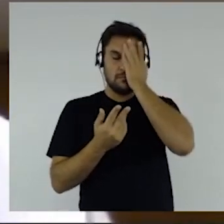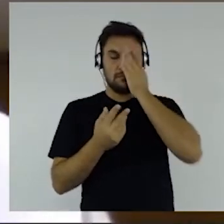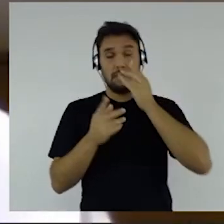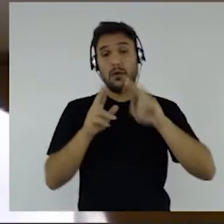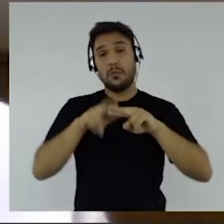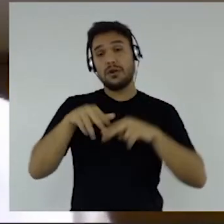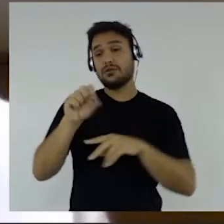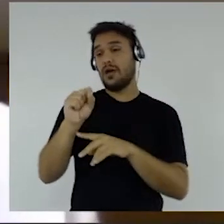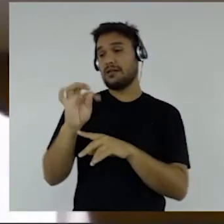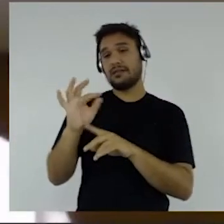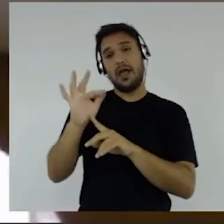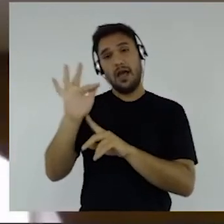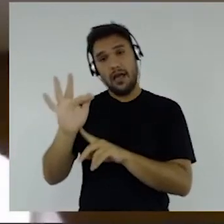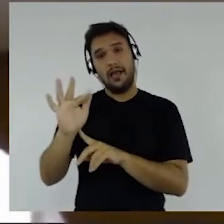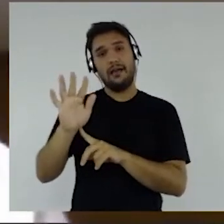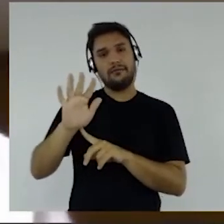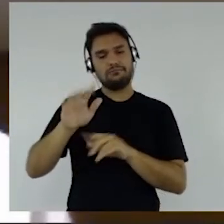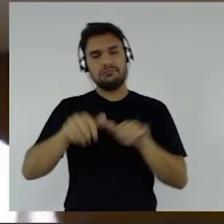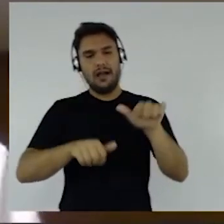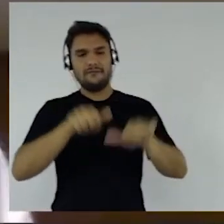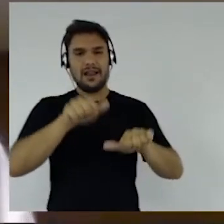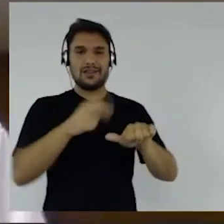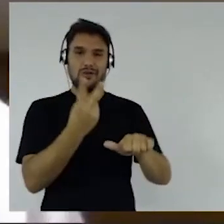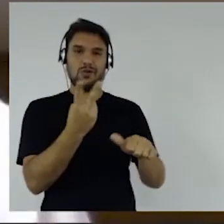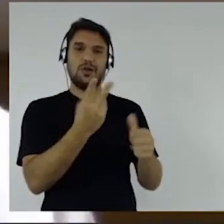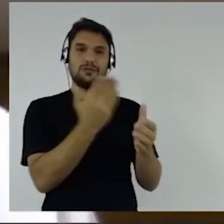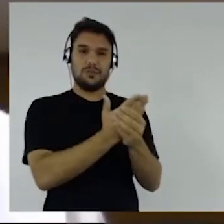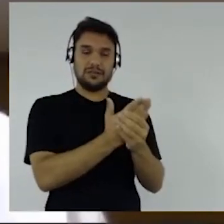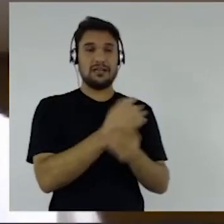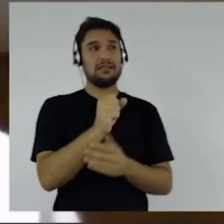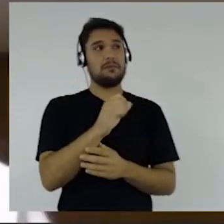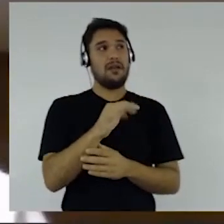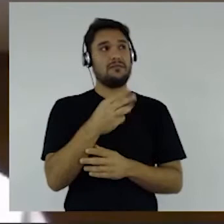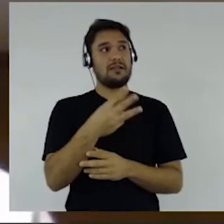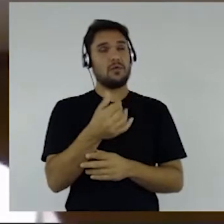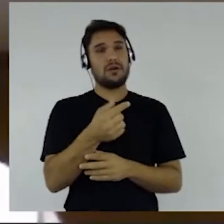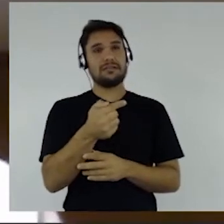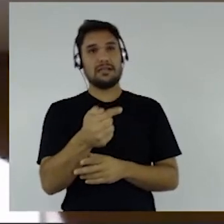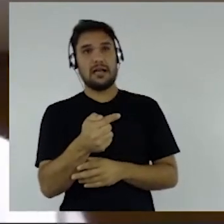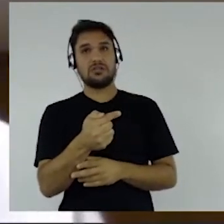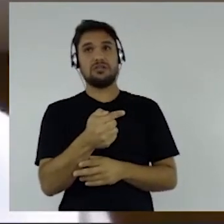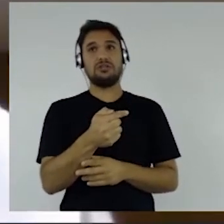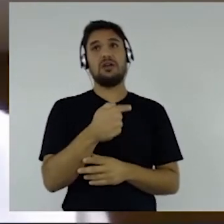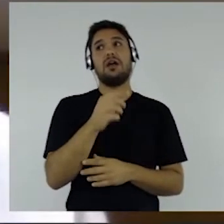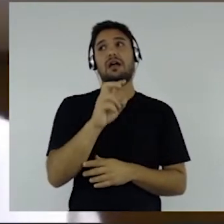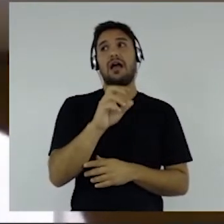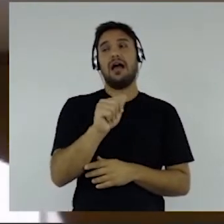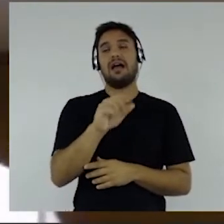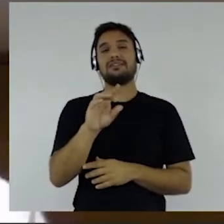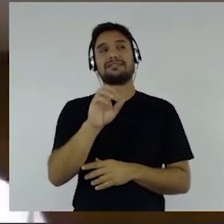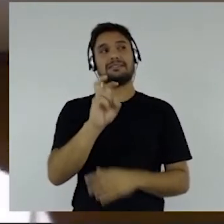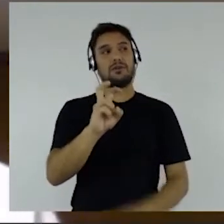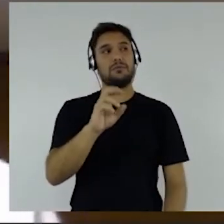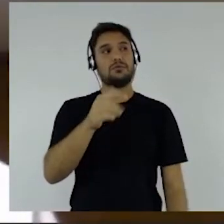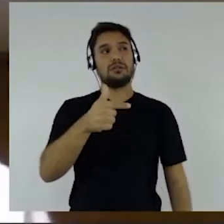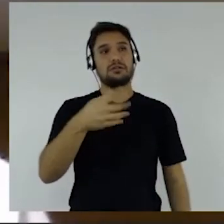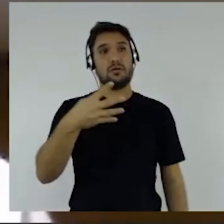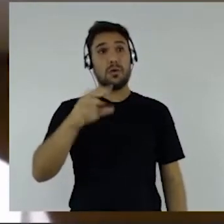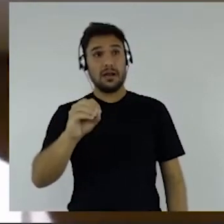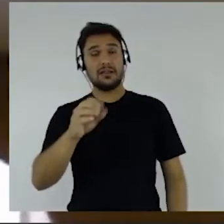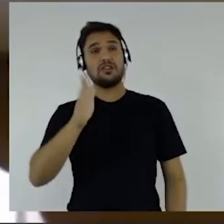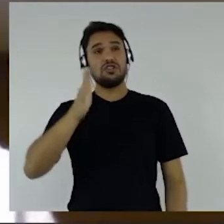O Supremo Tribunal Federal, julgando aquelas duas ações, né, a DPF 347 e a ADI 5.240,